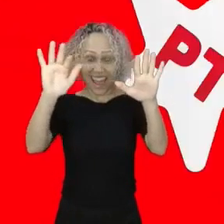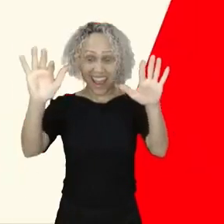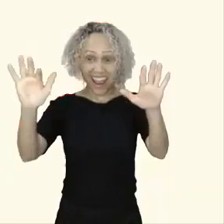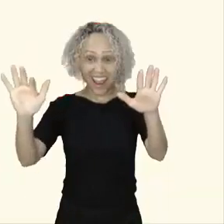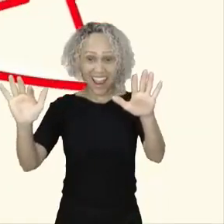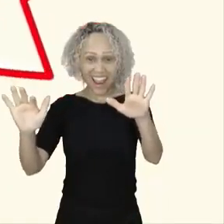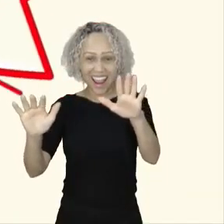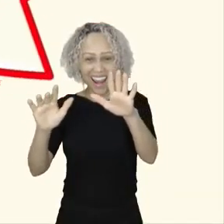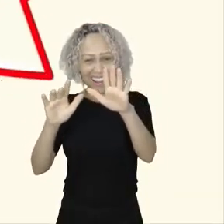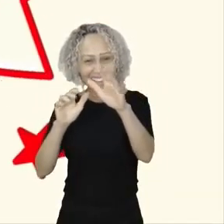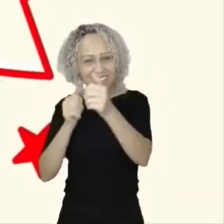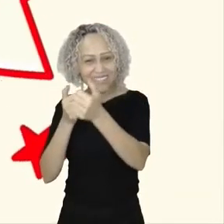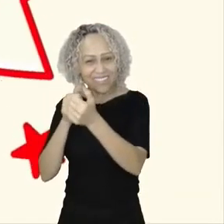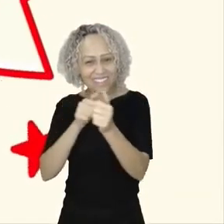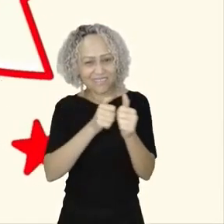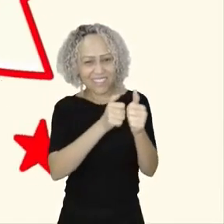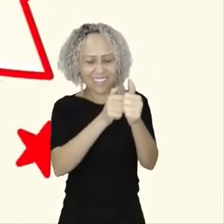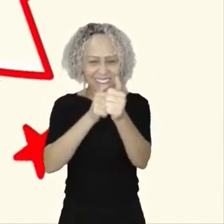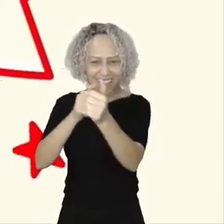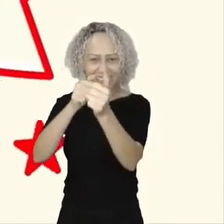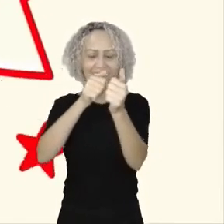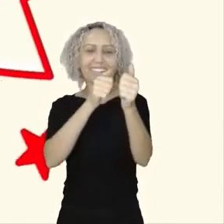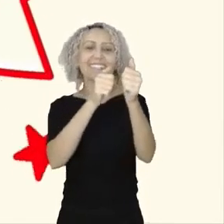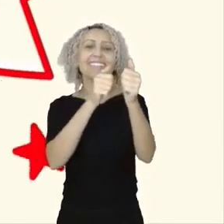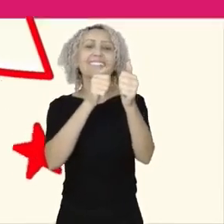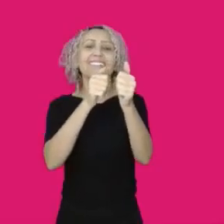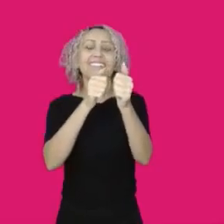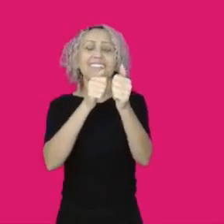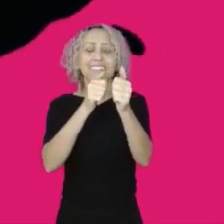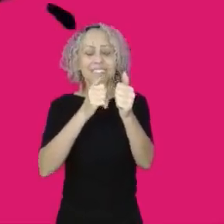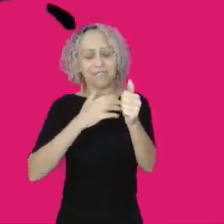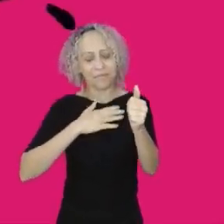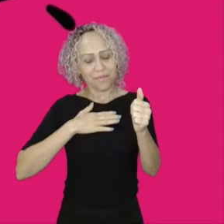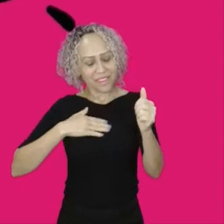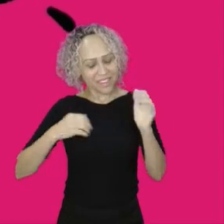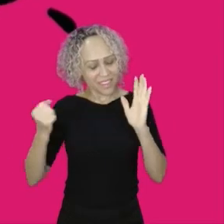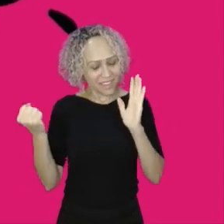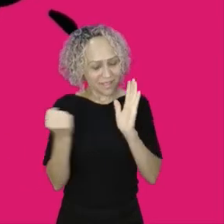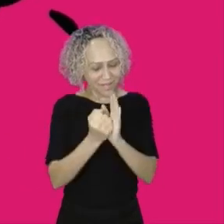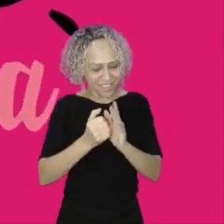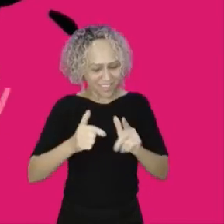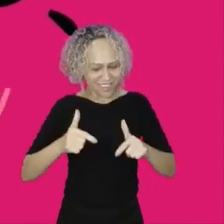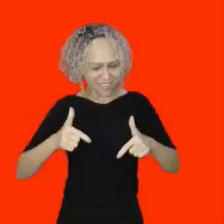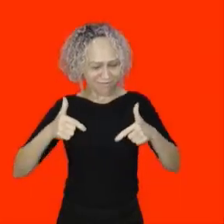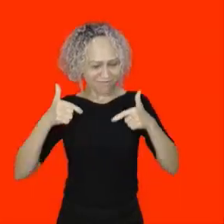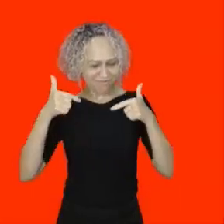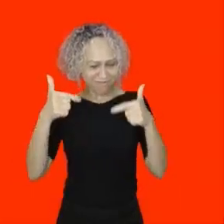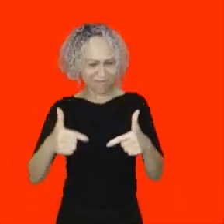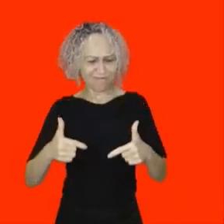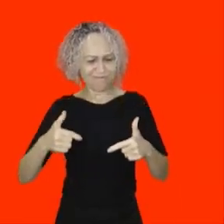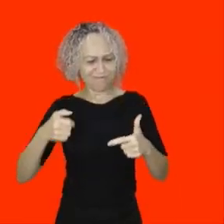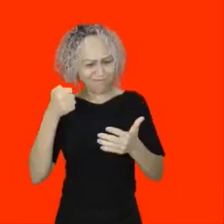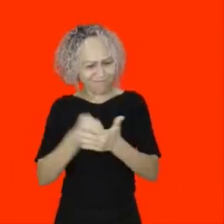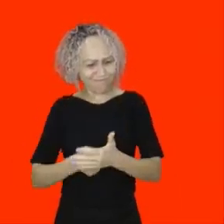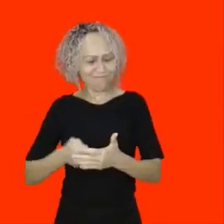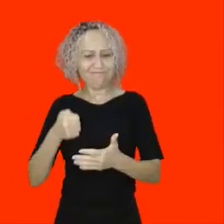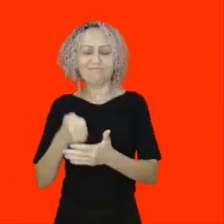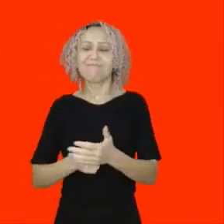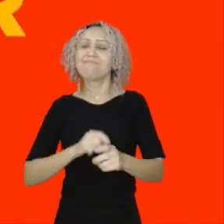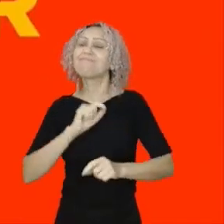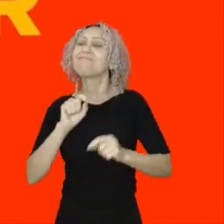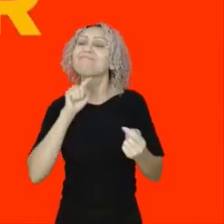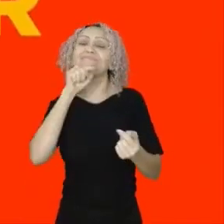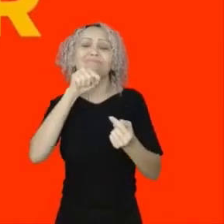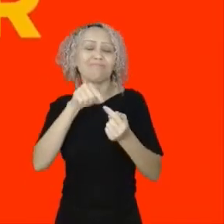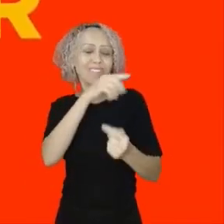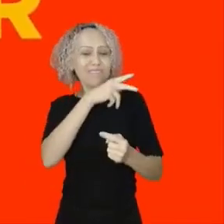brilha, ela é quem vai me guiar. Ser guerreira é minha sina,